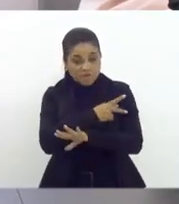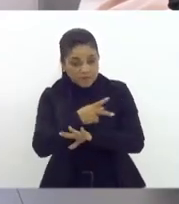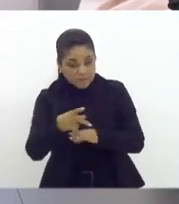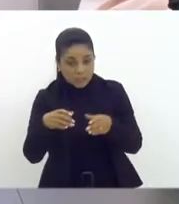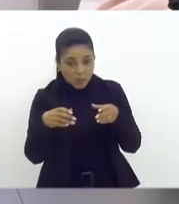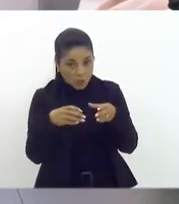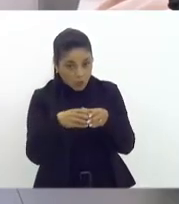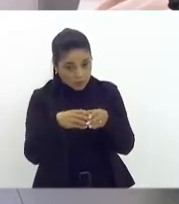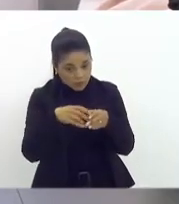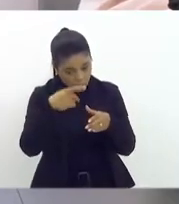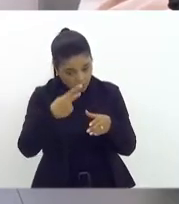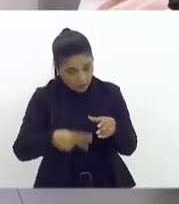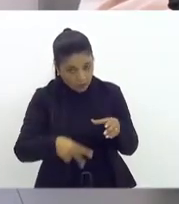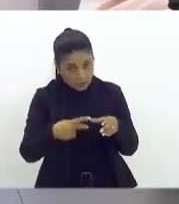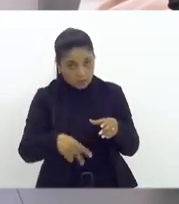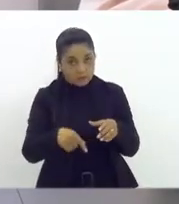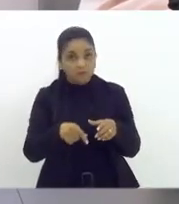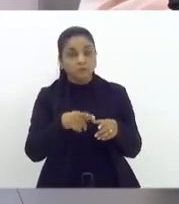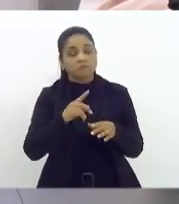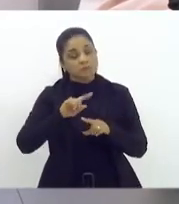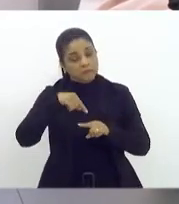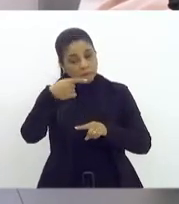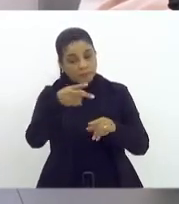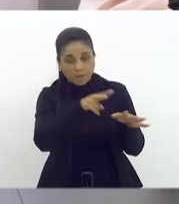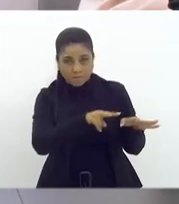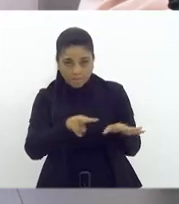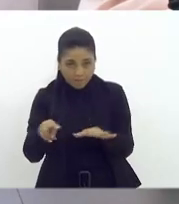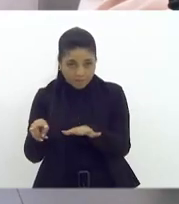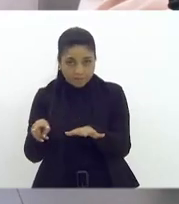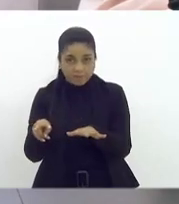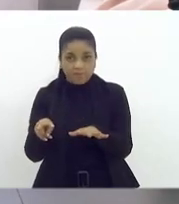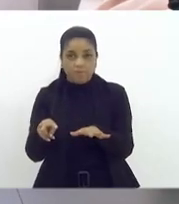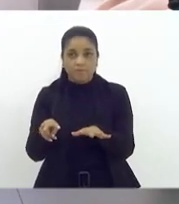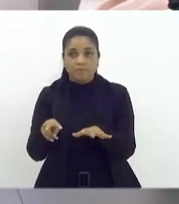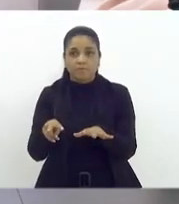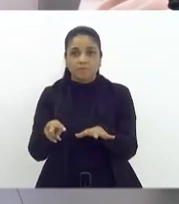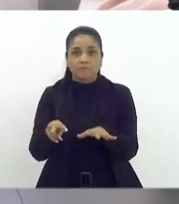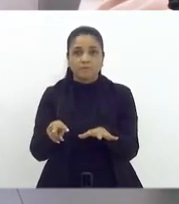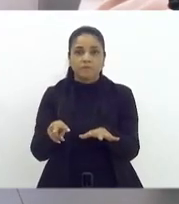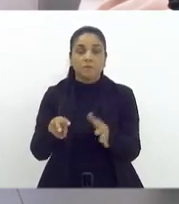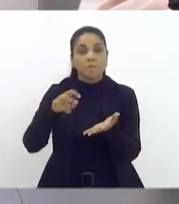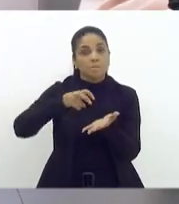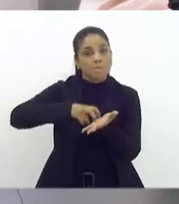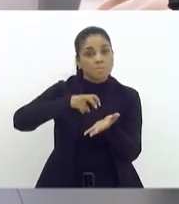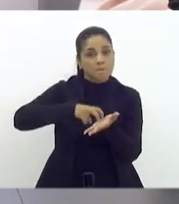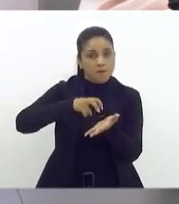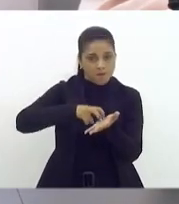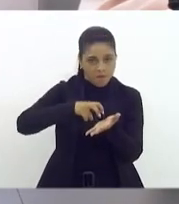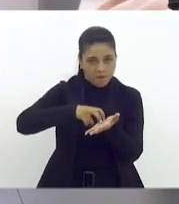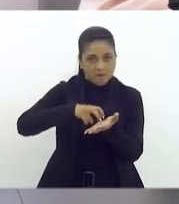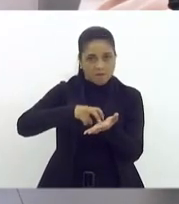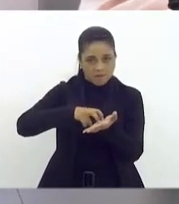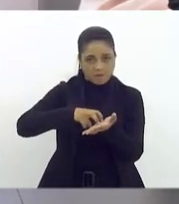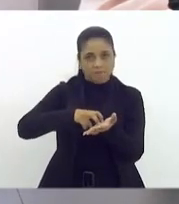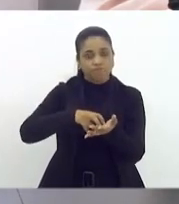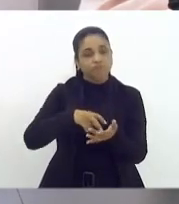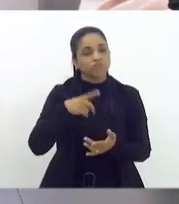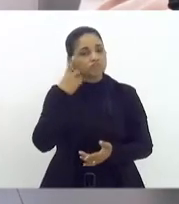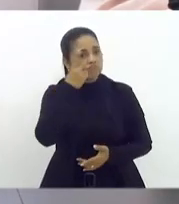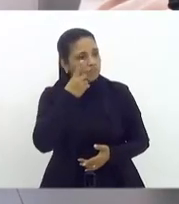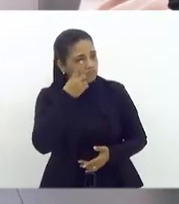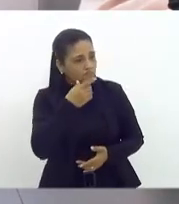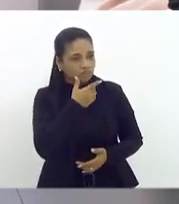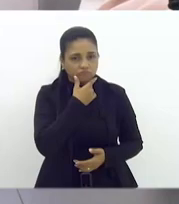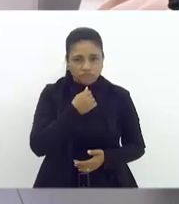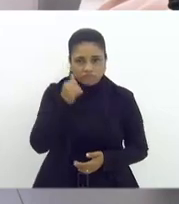comissão nós pretendemos fazer na próxima semana pela manhã então os deputados e deputados